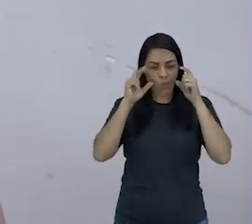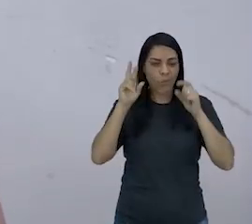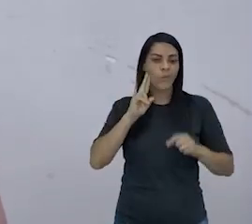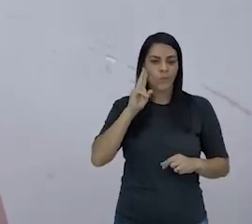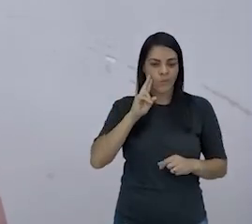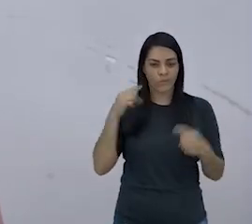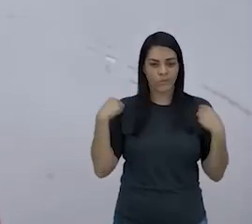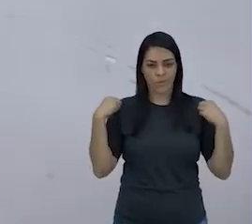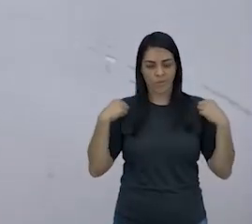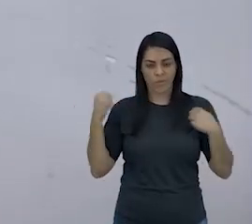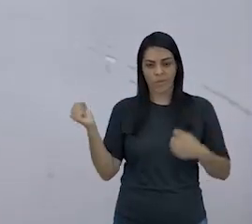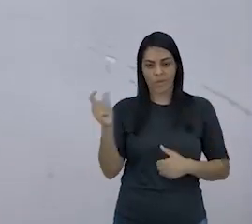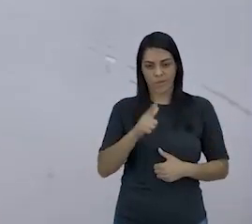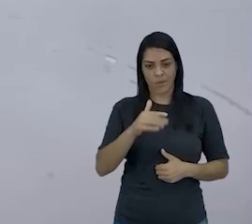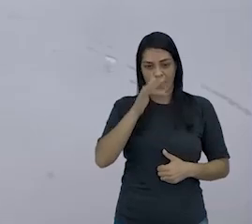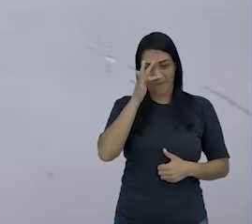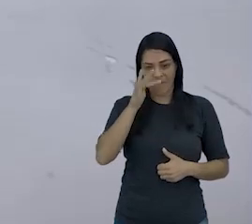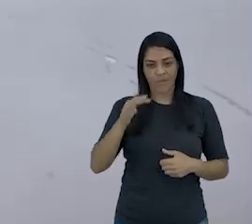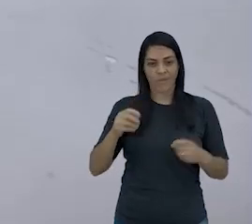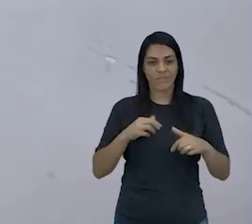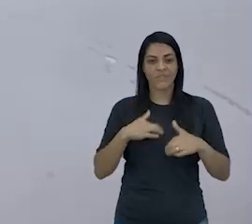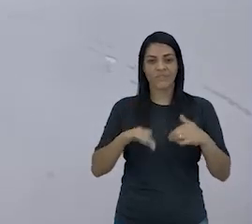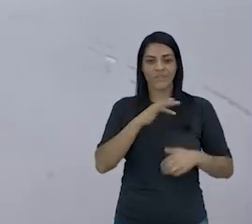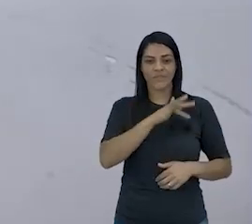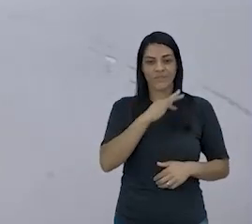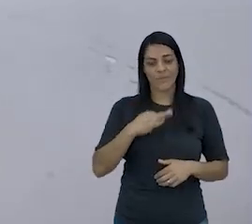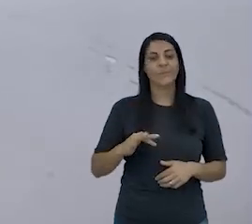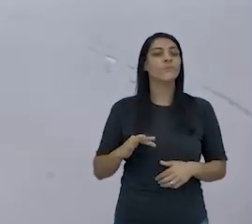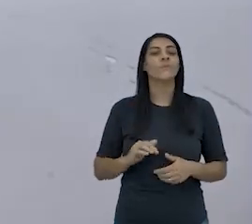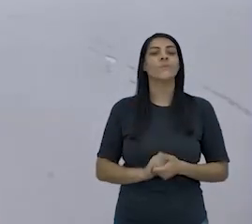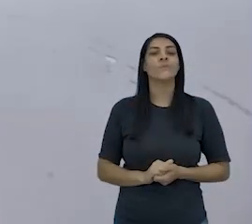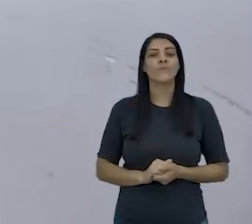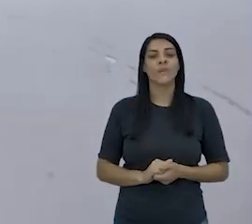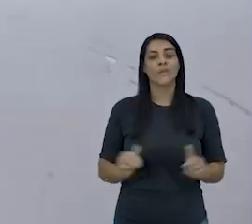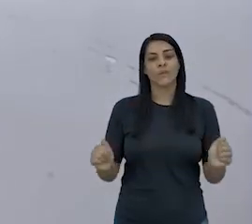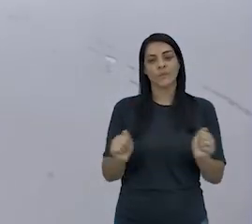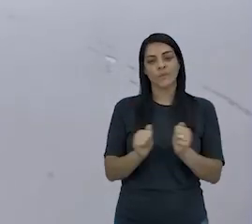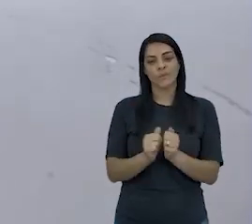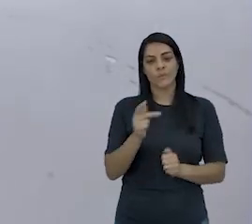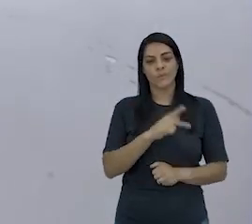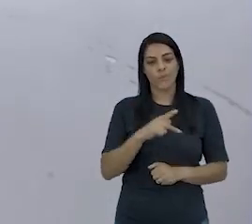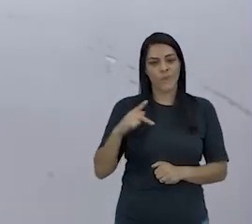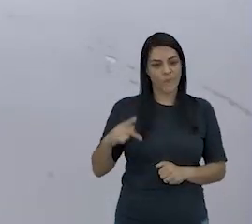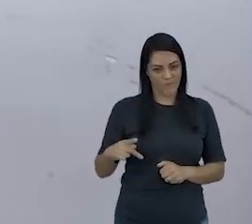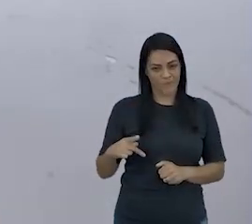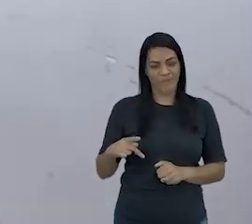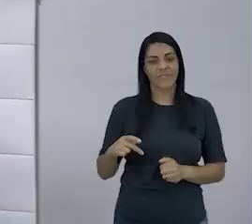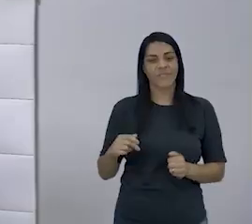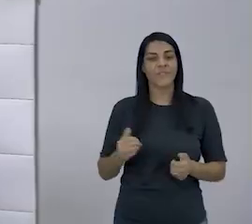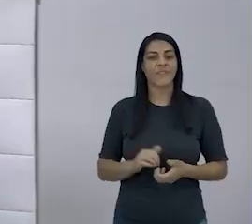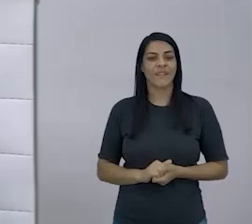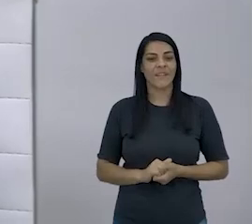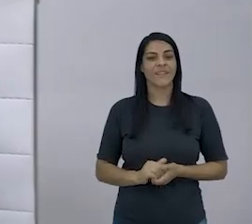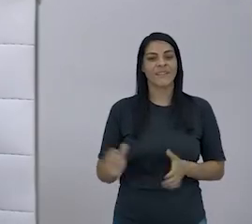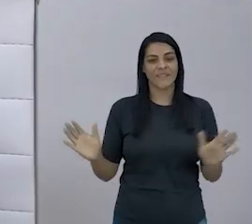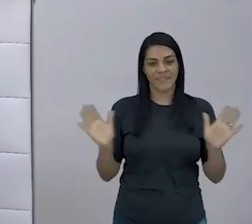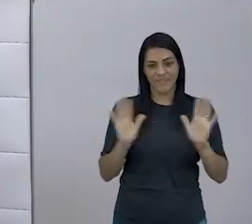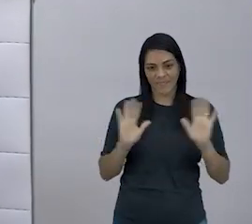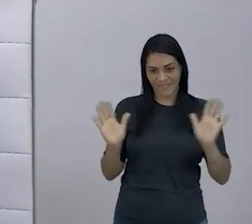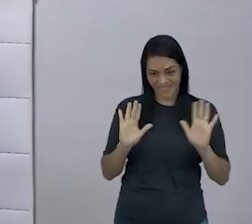algumas flores. Não estou sozinha, estou aqui com a Evandra. Tudo bom, Evandra? Tudo bom, Lê?